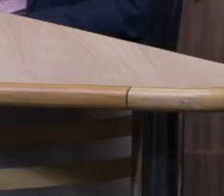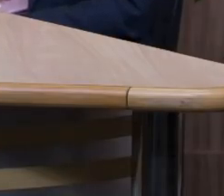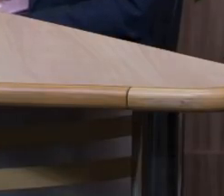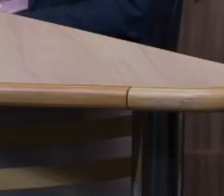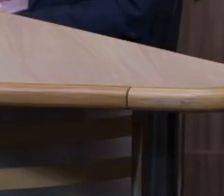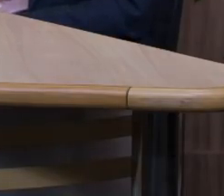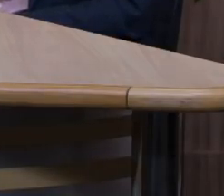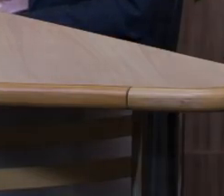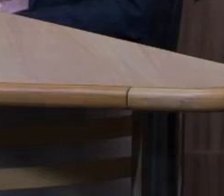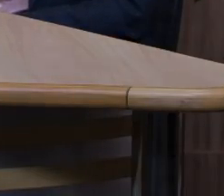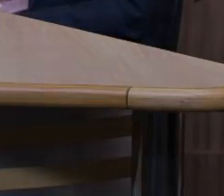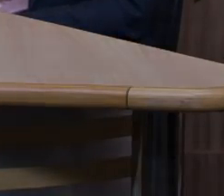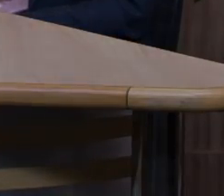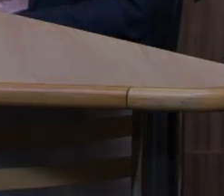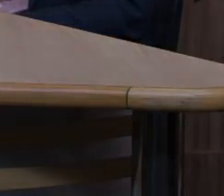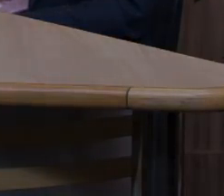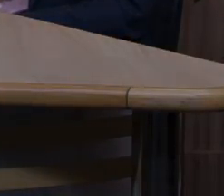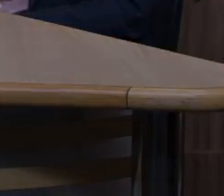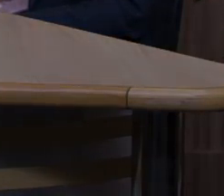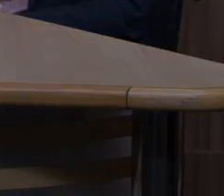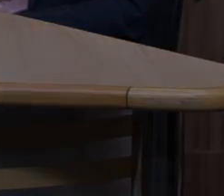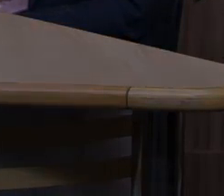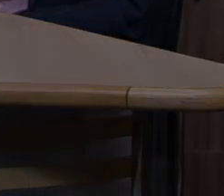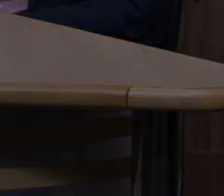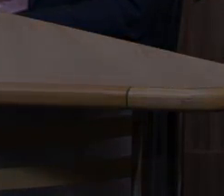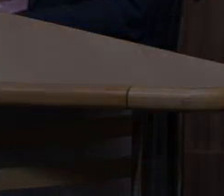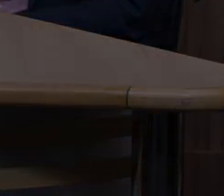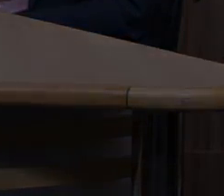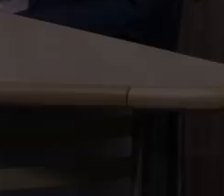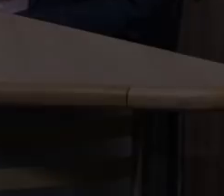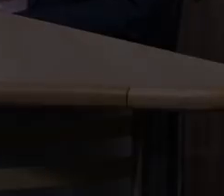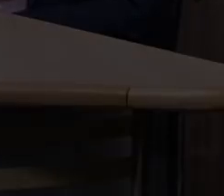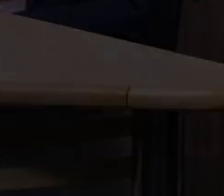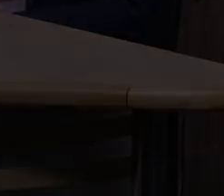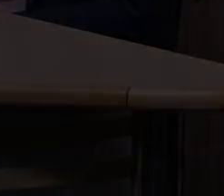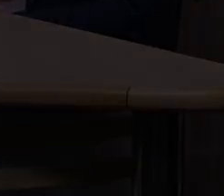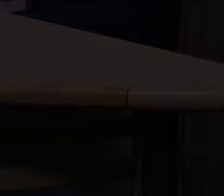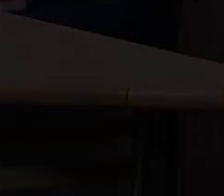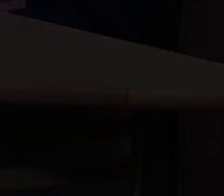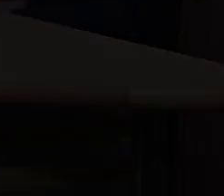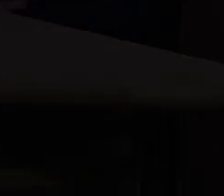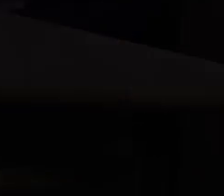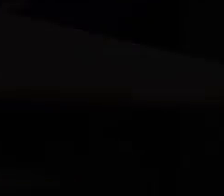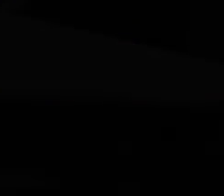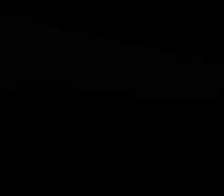Você acabou de assistir na TV Web Manaim Conversas Bíblicas.